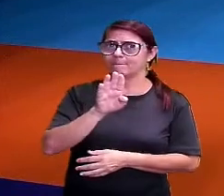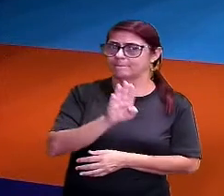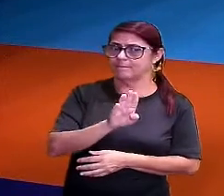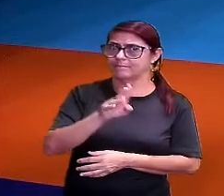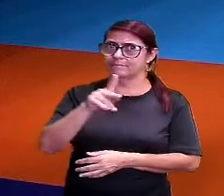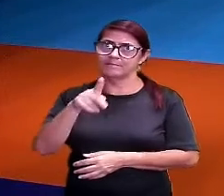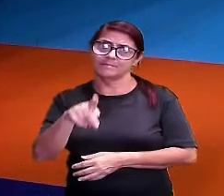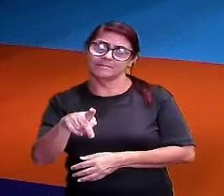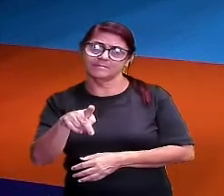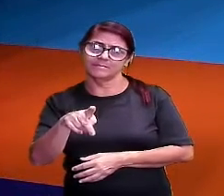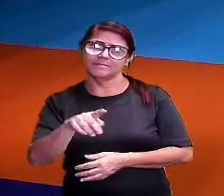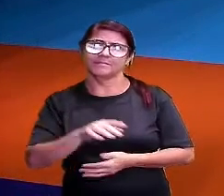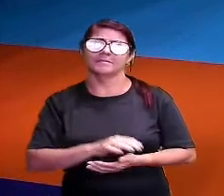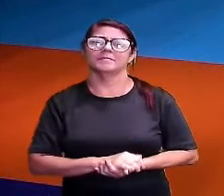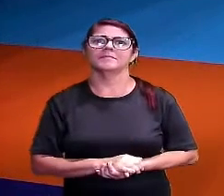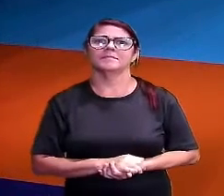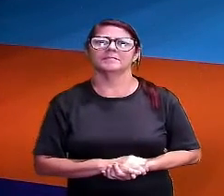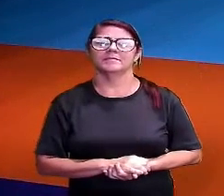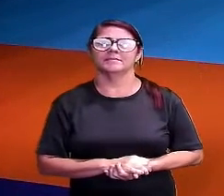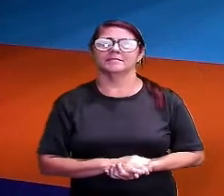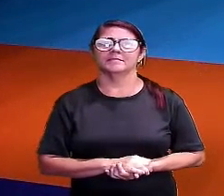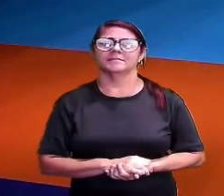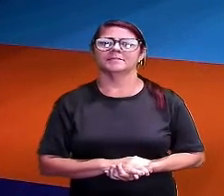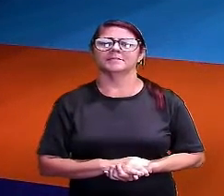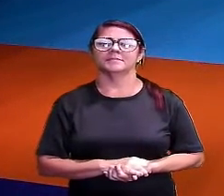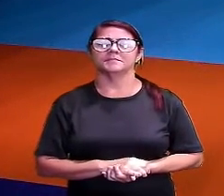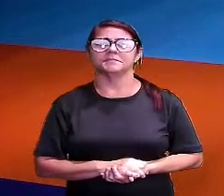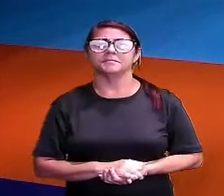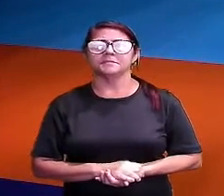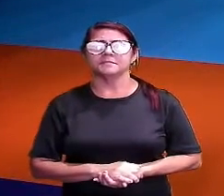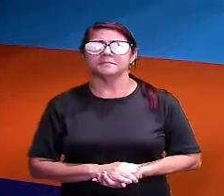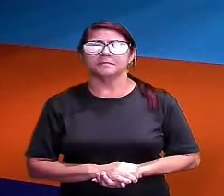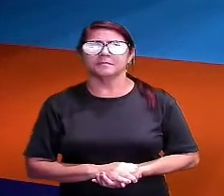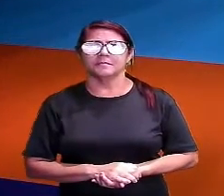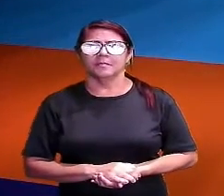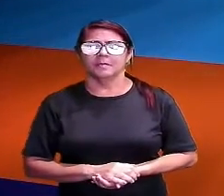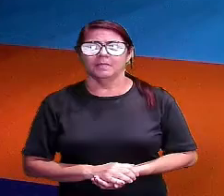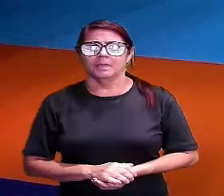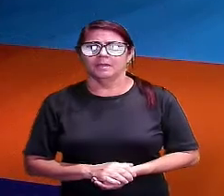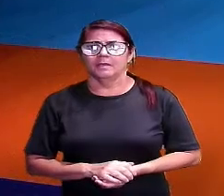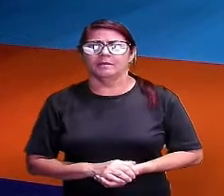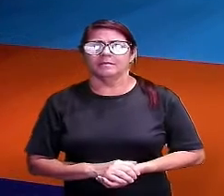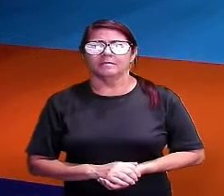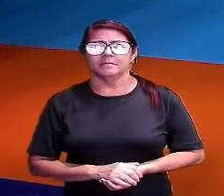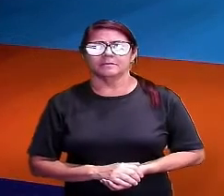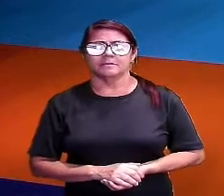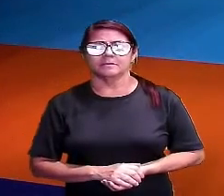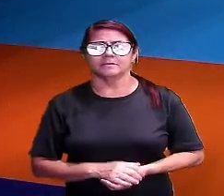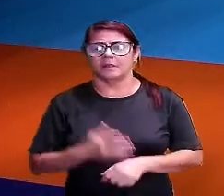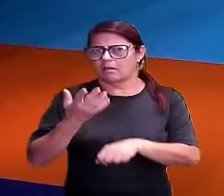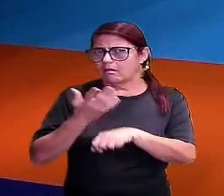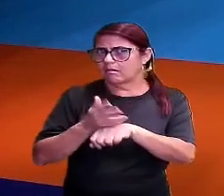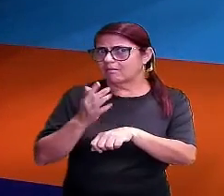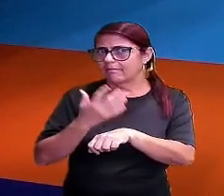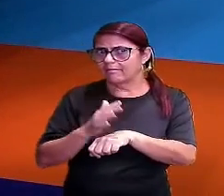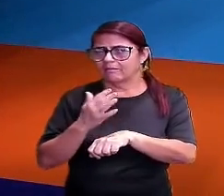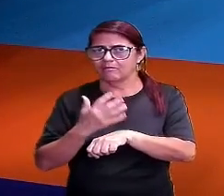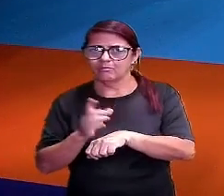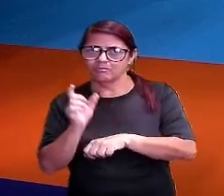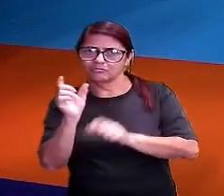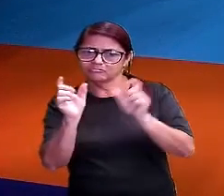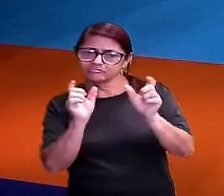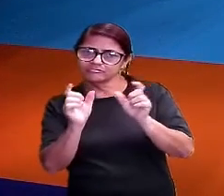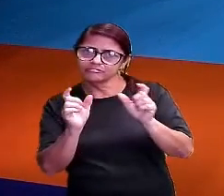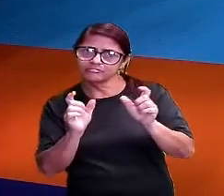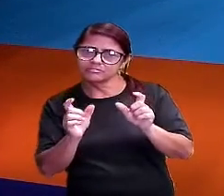letra P e B, ok? Então, vamos lá aqui seguindo. Vamos praticar um pouquinho. Então,